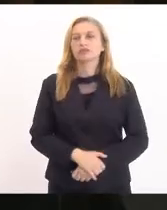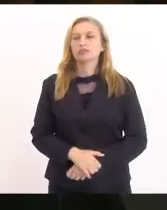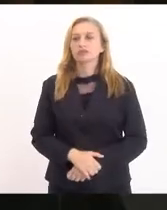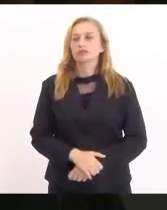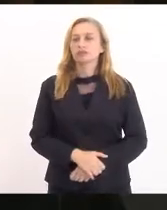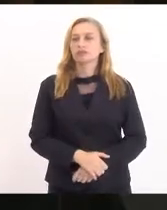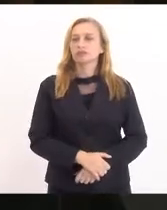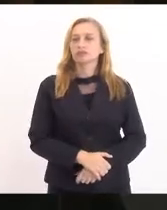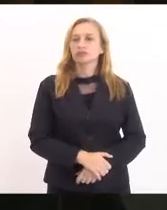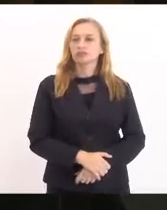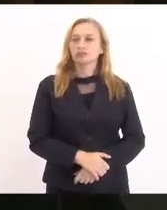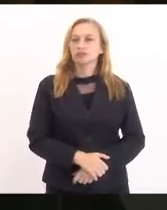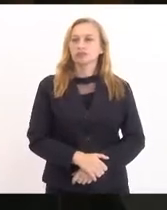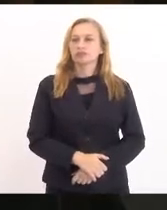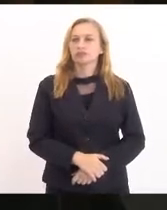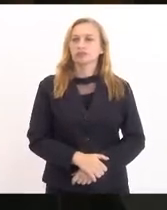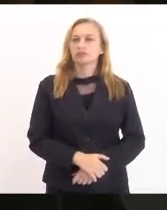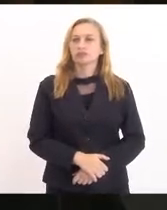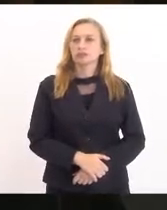senhoras e senhores